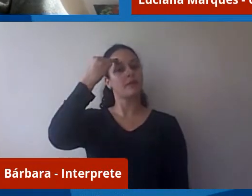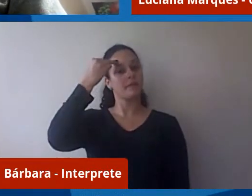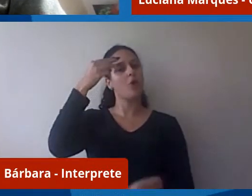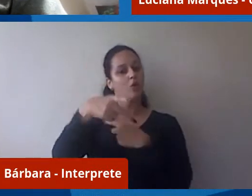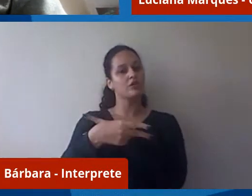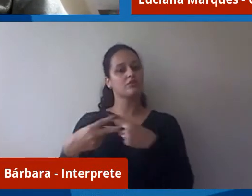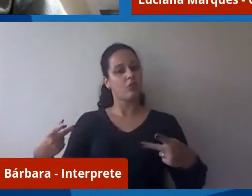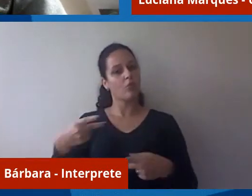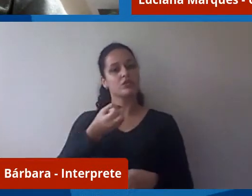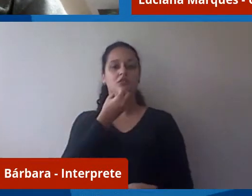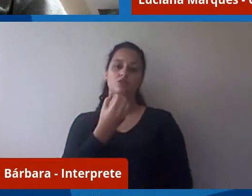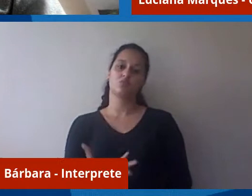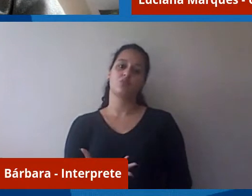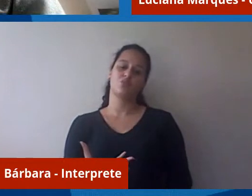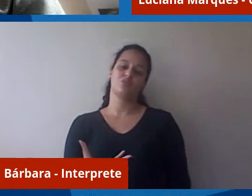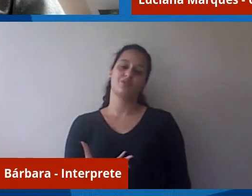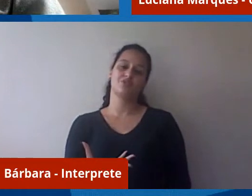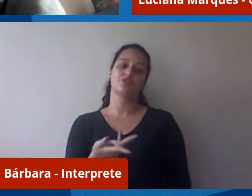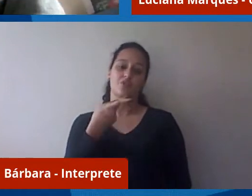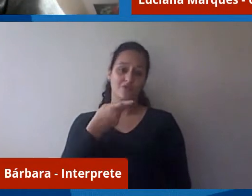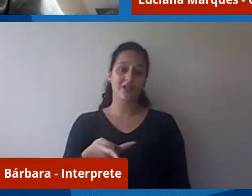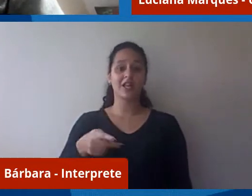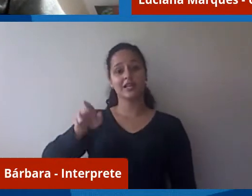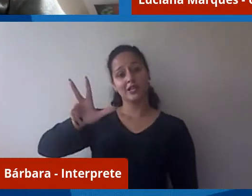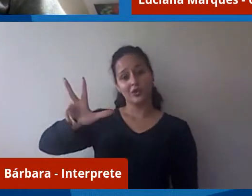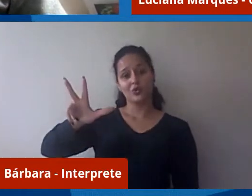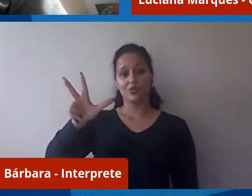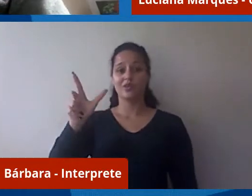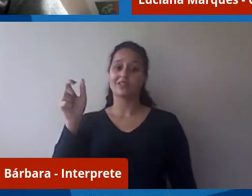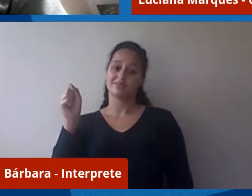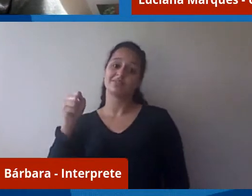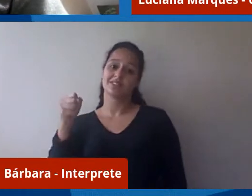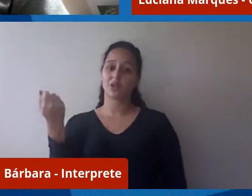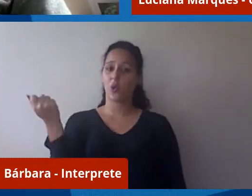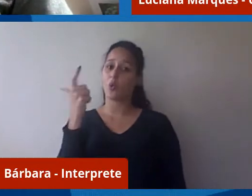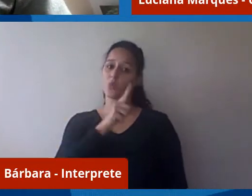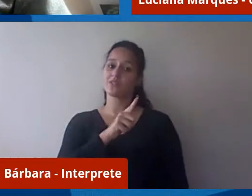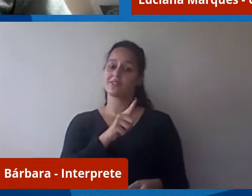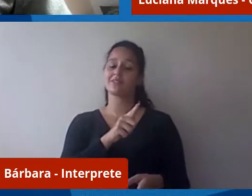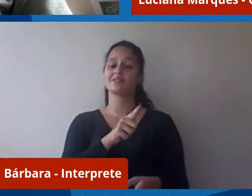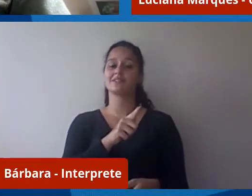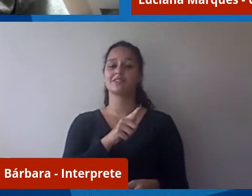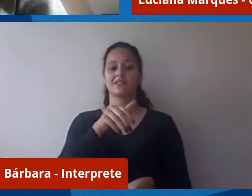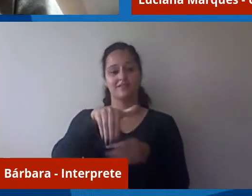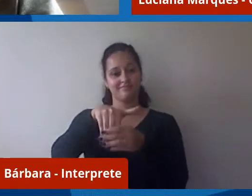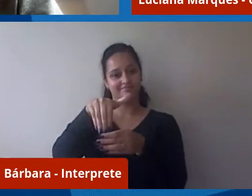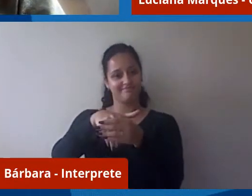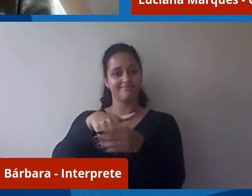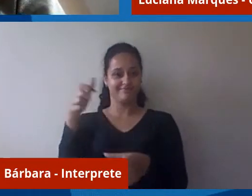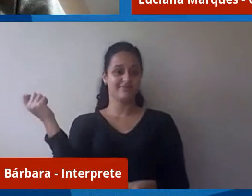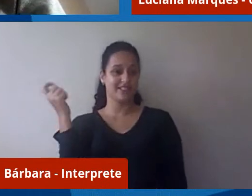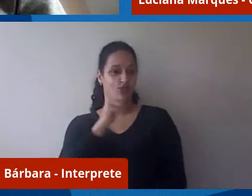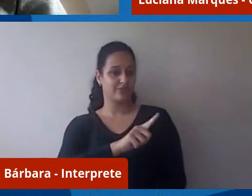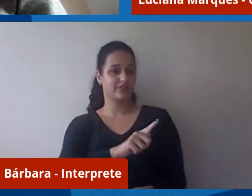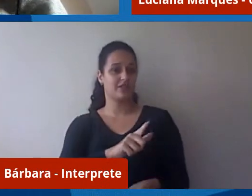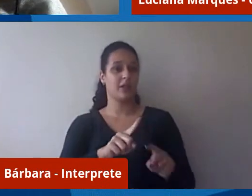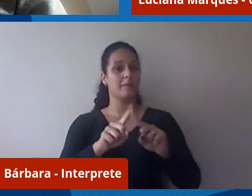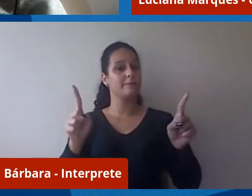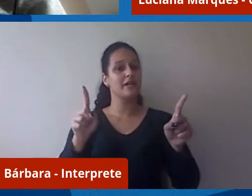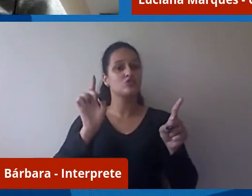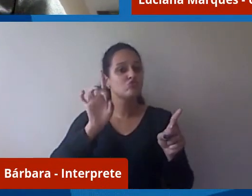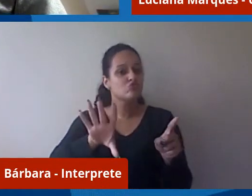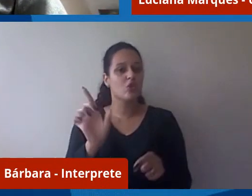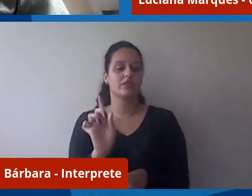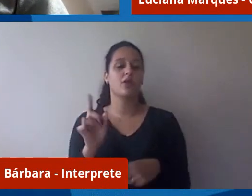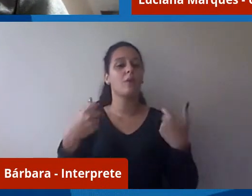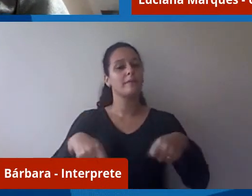teria ganho no primeiro turno. Mas não é só isso, temos que fazer o povo ter uma consciência democrática. Não basta